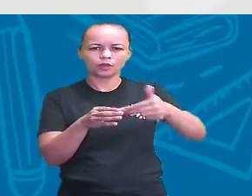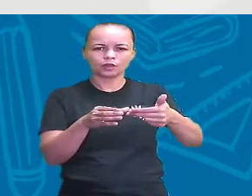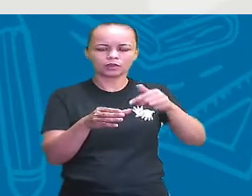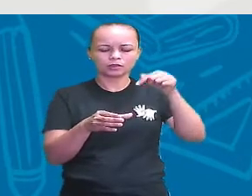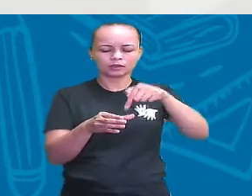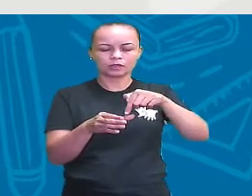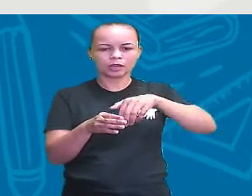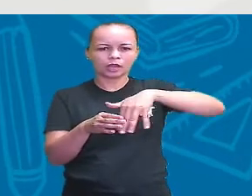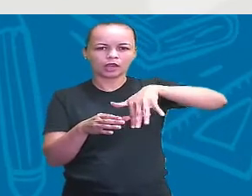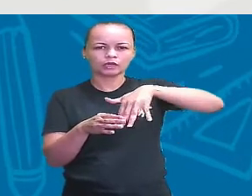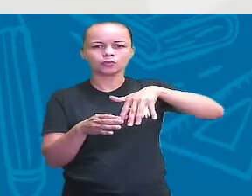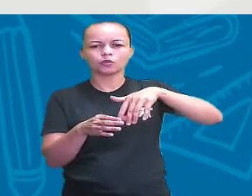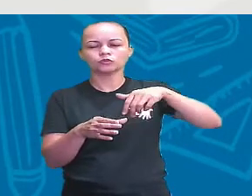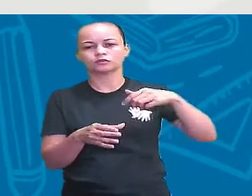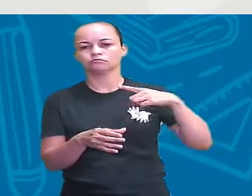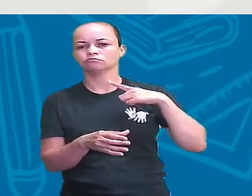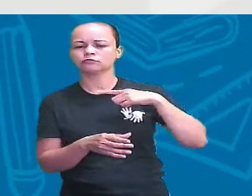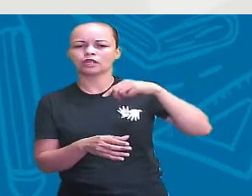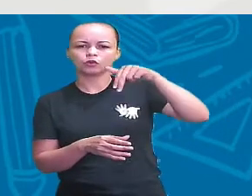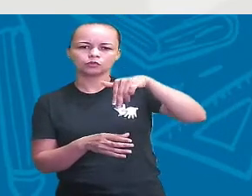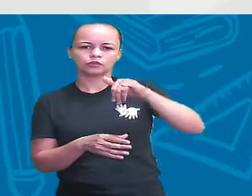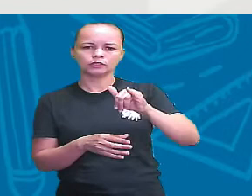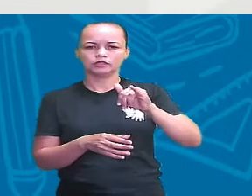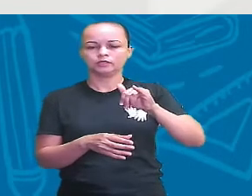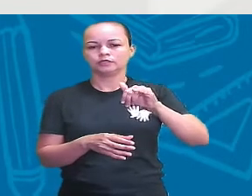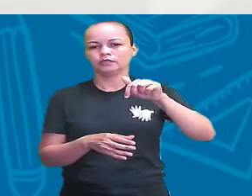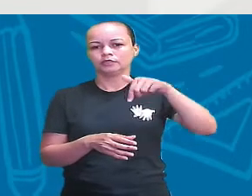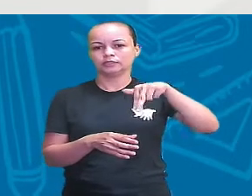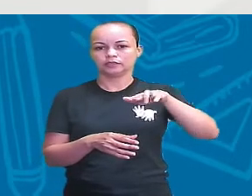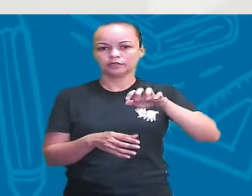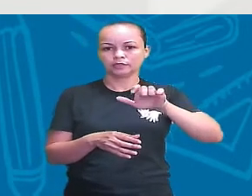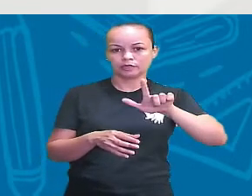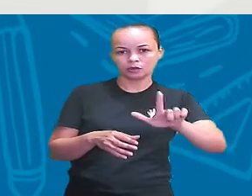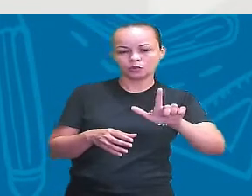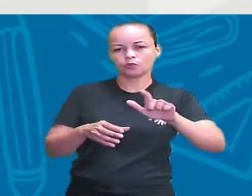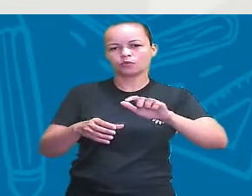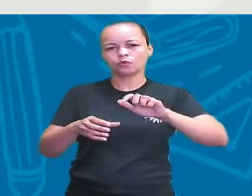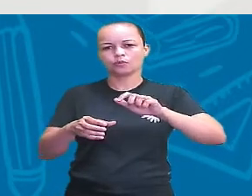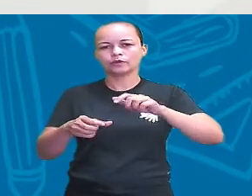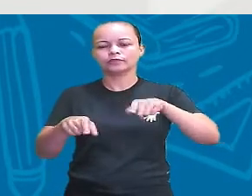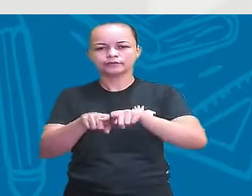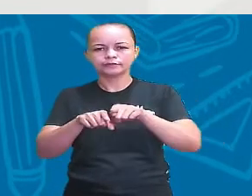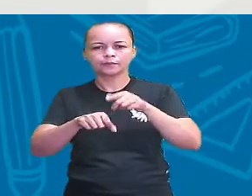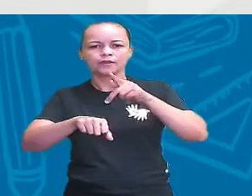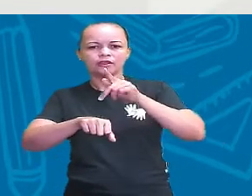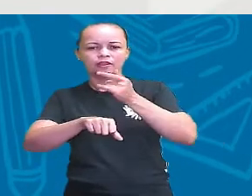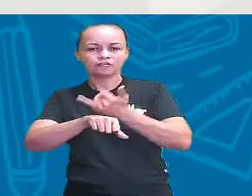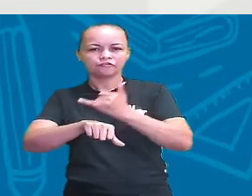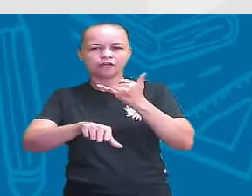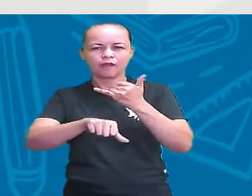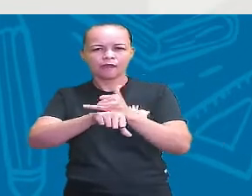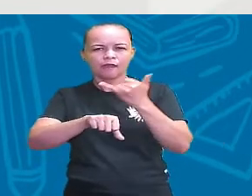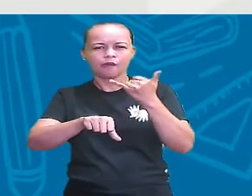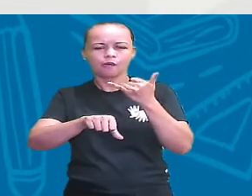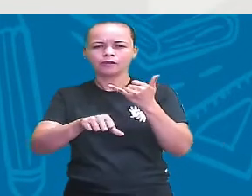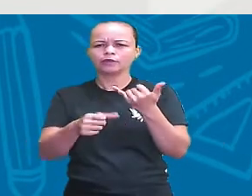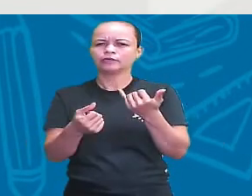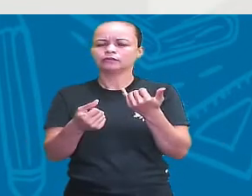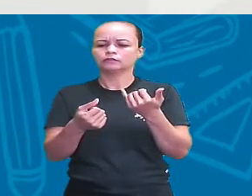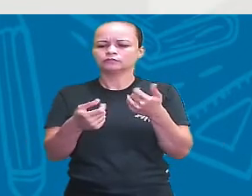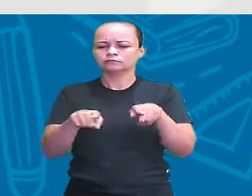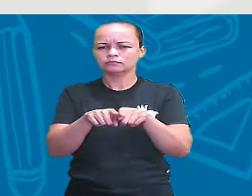composição níquel, né, e ferro. Mas é interessante que ele vai estar num estado sólido. E por que